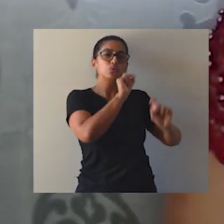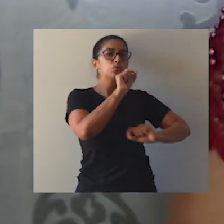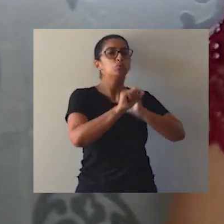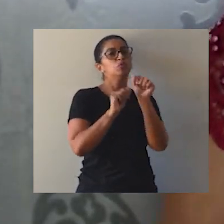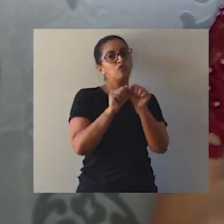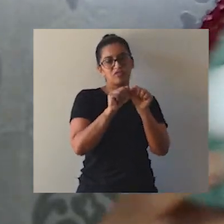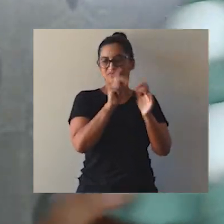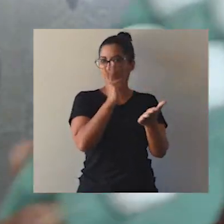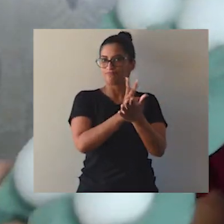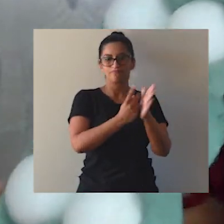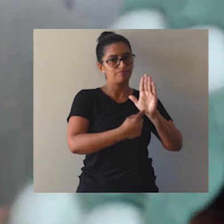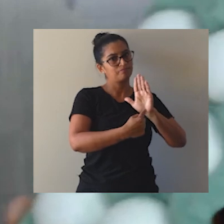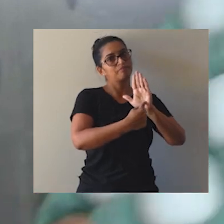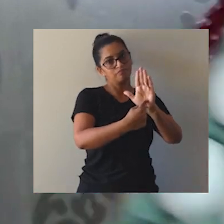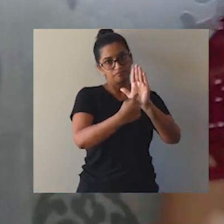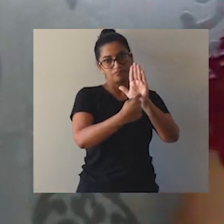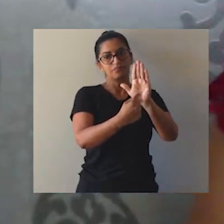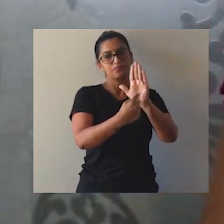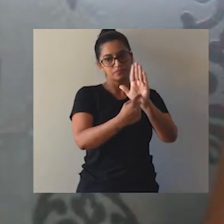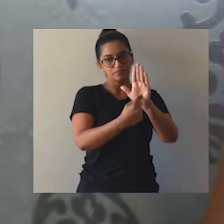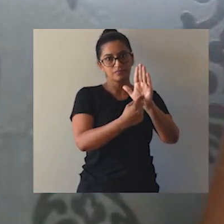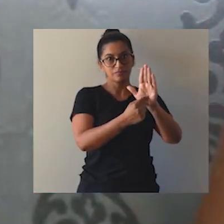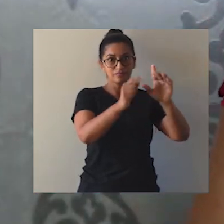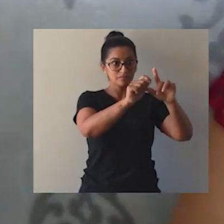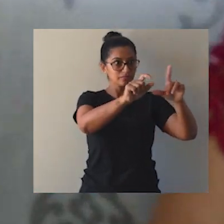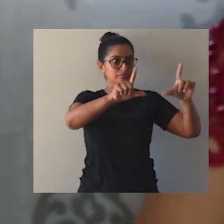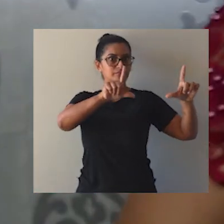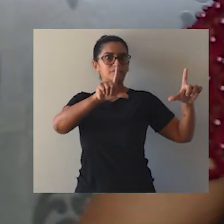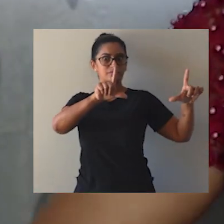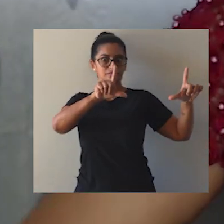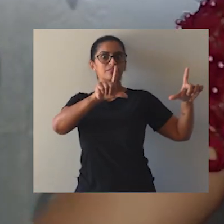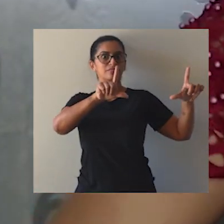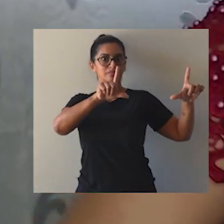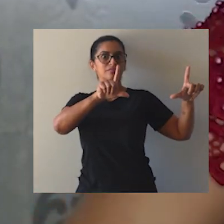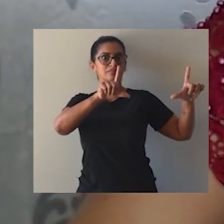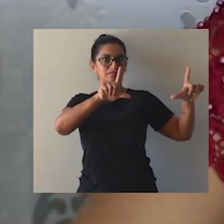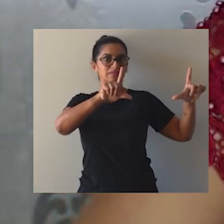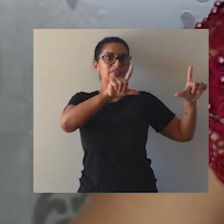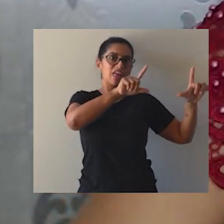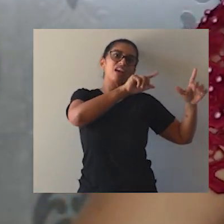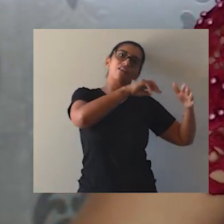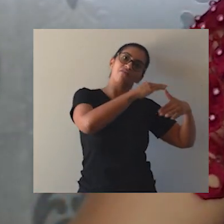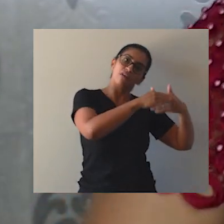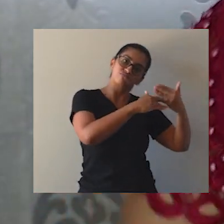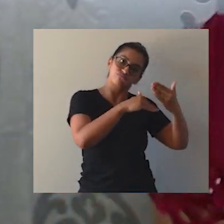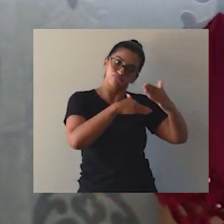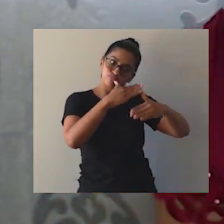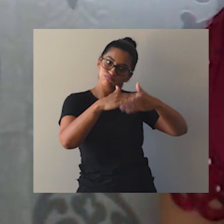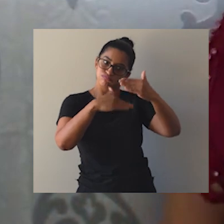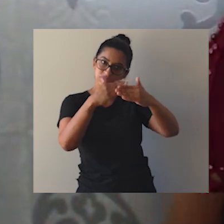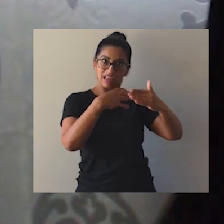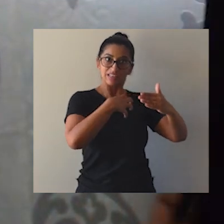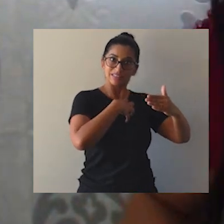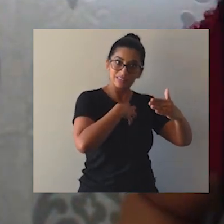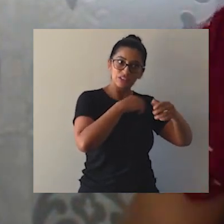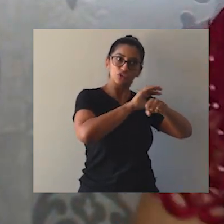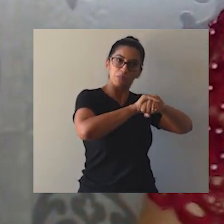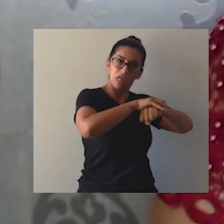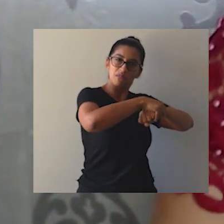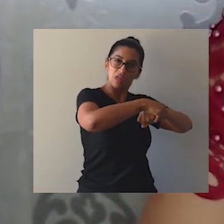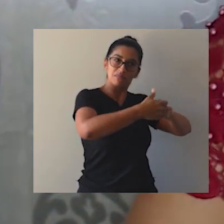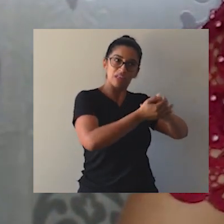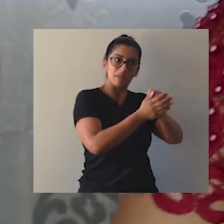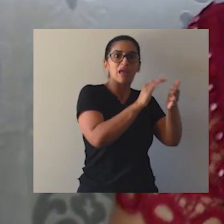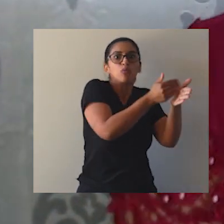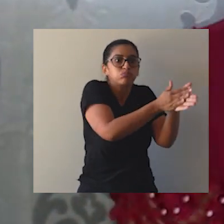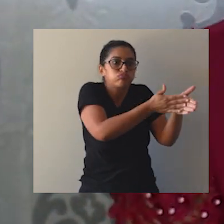maior, depois vamos trabalhar toda essa parte sensorial, que por fim ele vai chegar na reglete. A reglete está